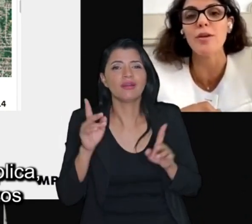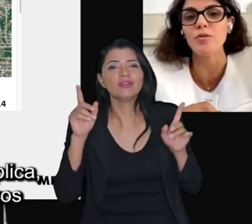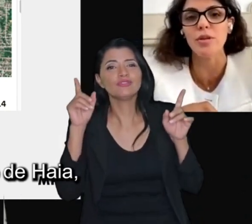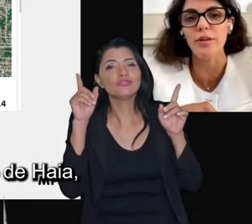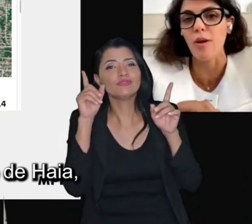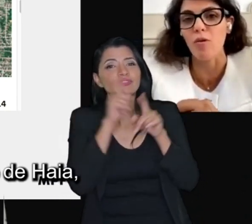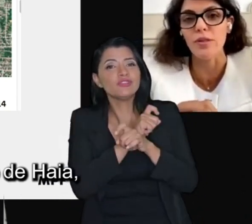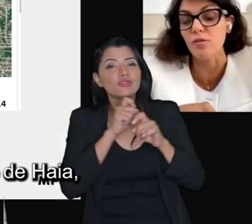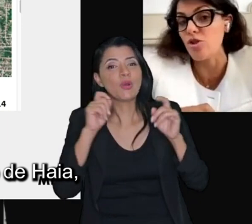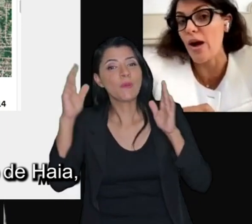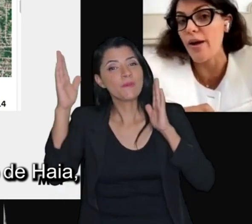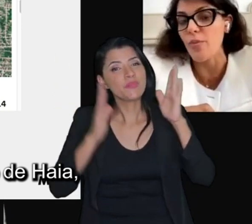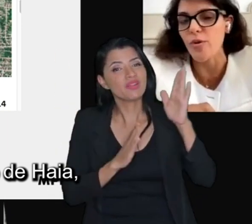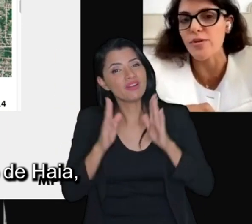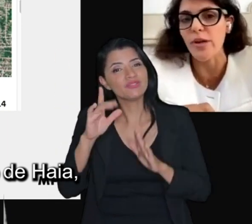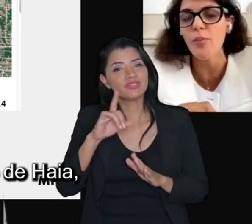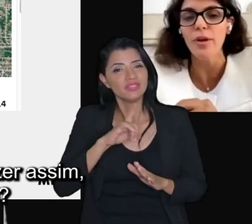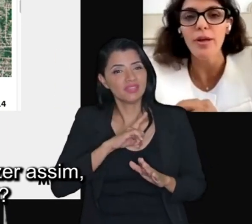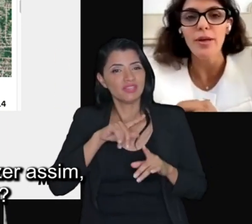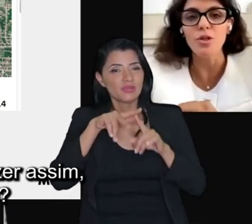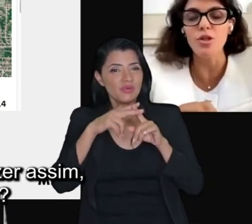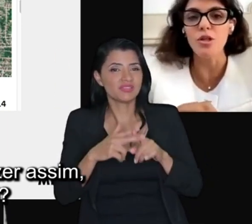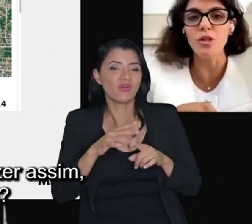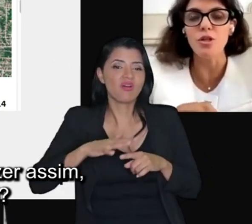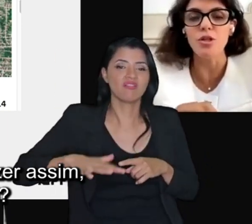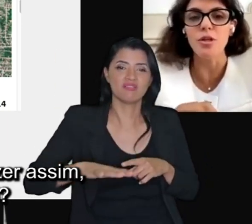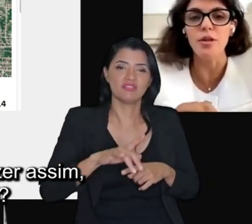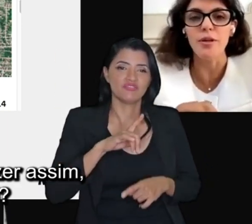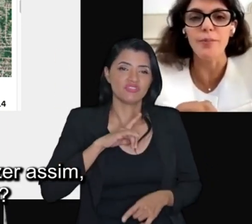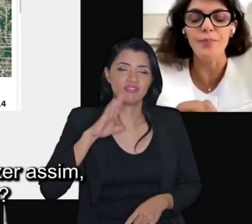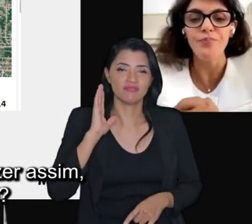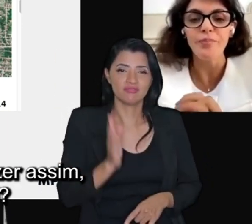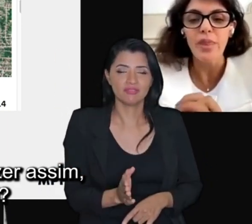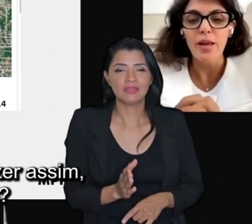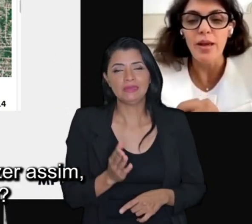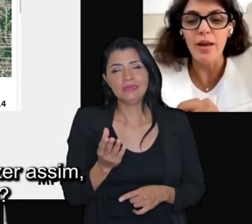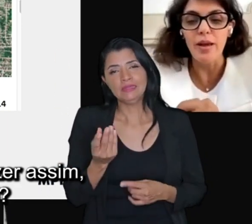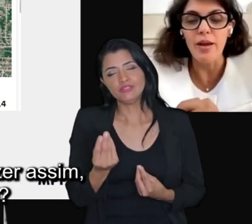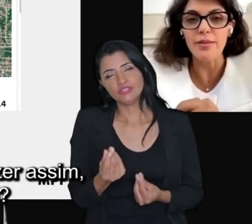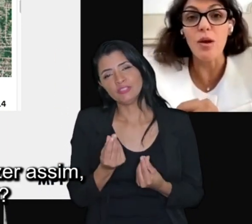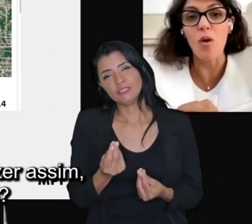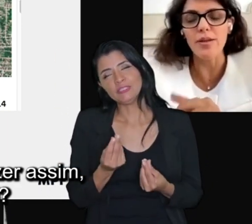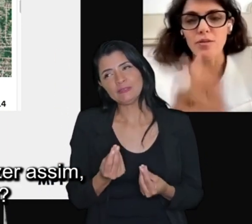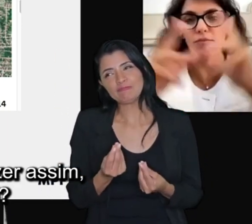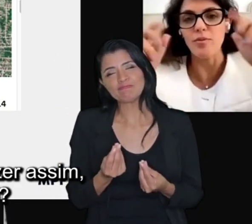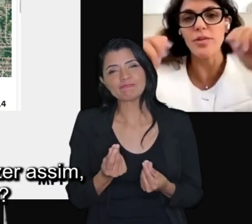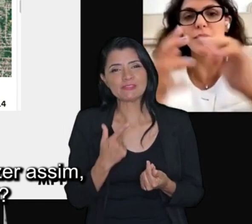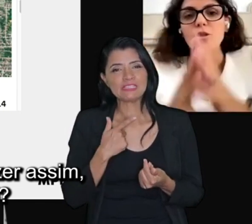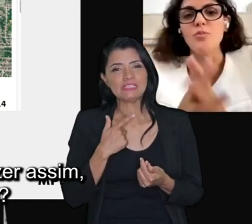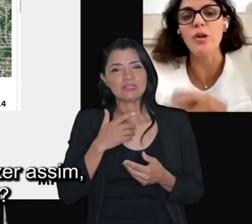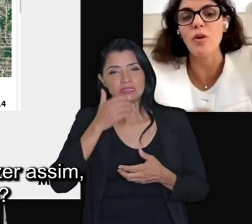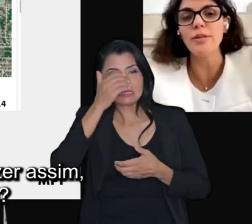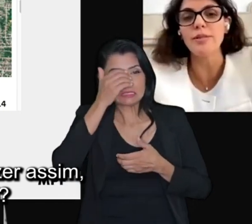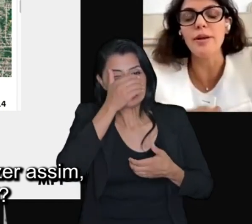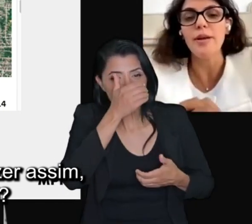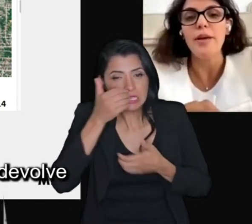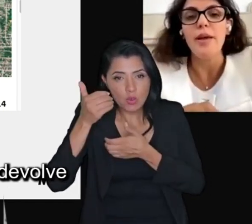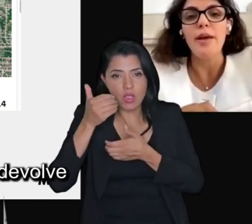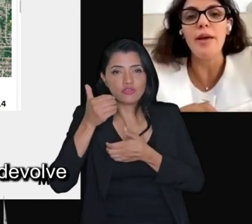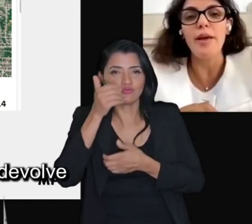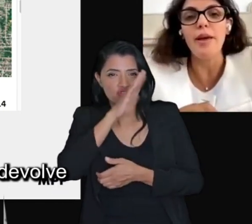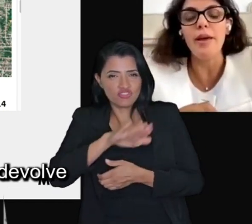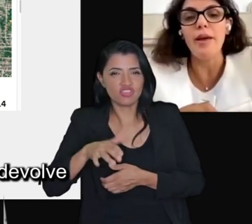inclusive, os prazos que tem na Convenção de Haia, por exemplo, de sequestro, vamos dizer assim, de menores,